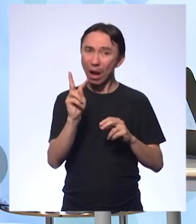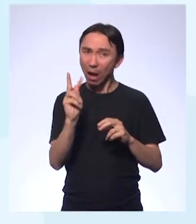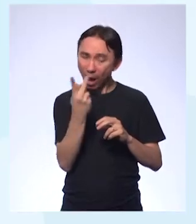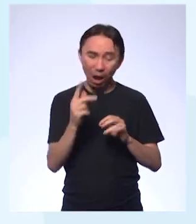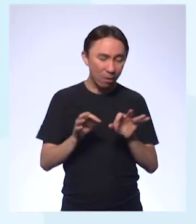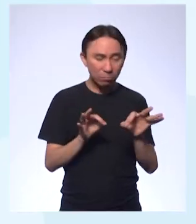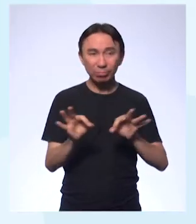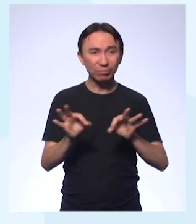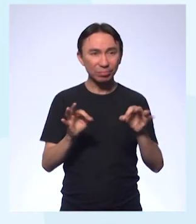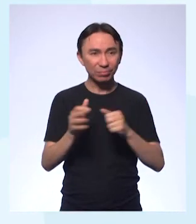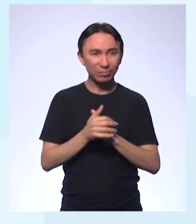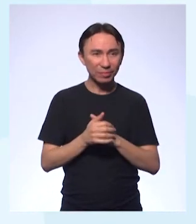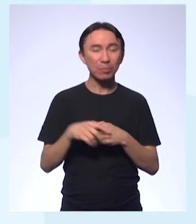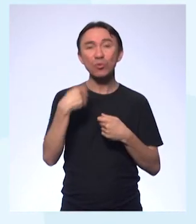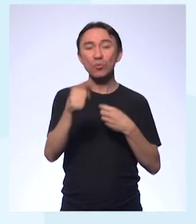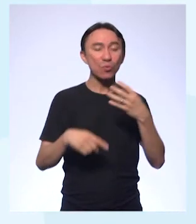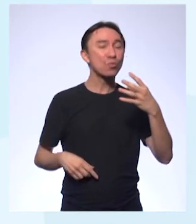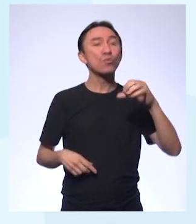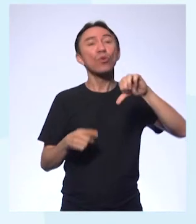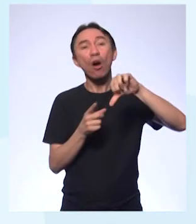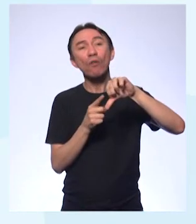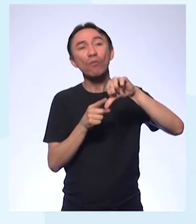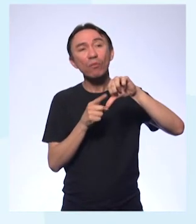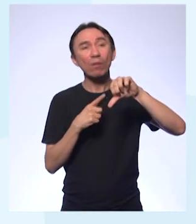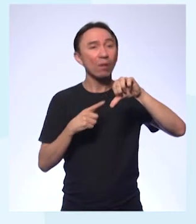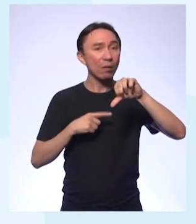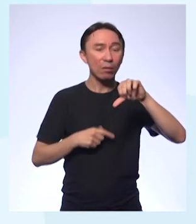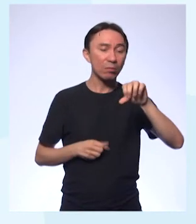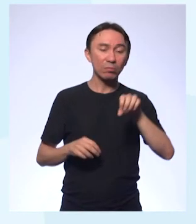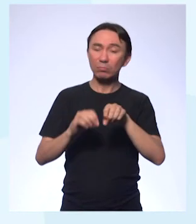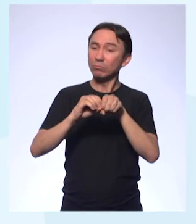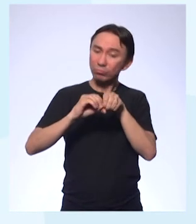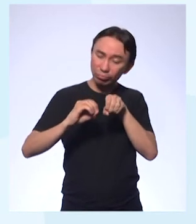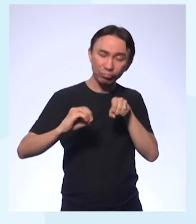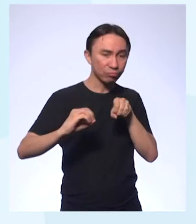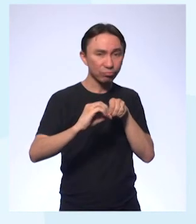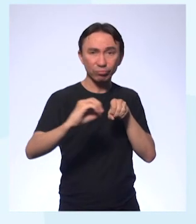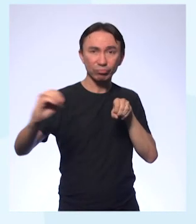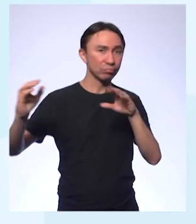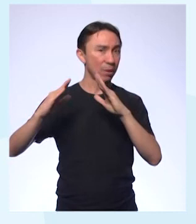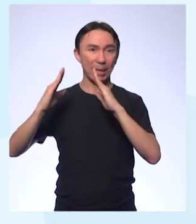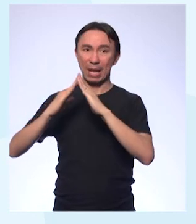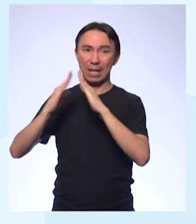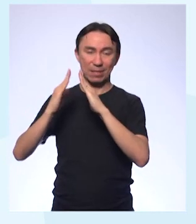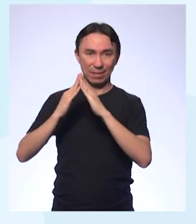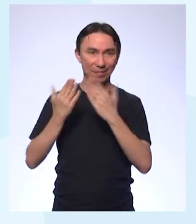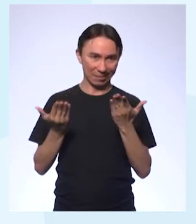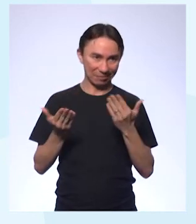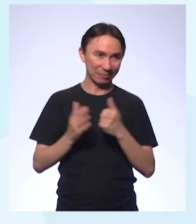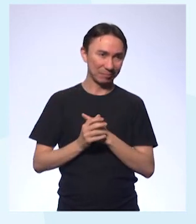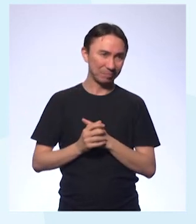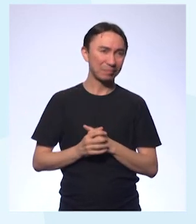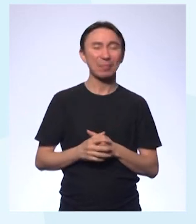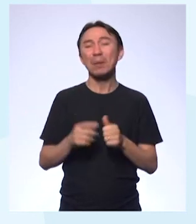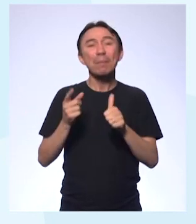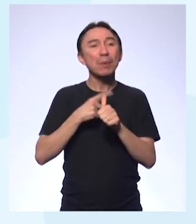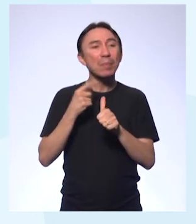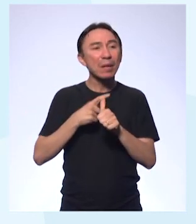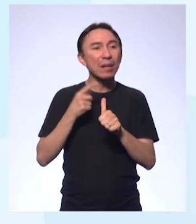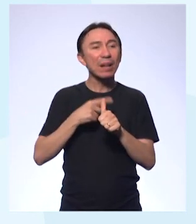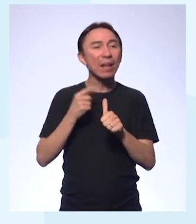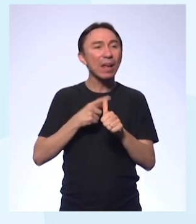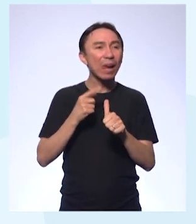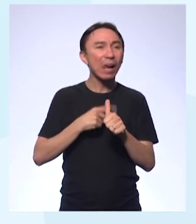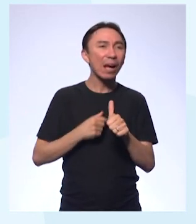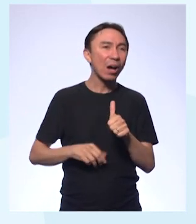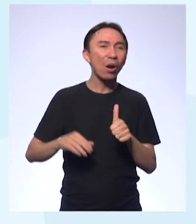Para a nossa casa, perfeito? Vamos lá, então. Primeiro vai ser a coagulação. Então, essa água, eu vou pegar água